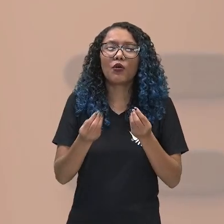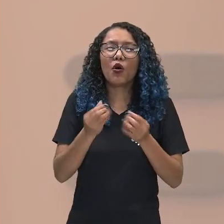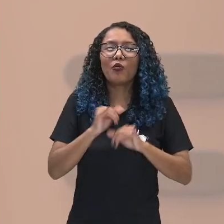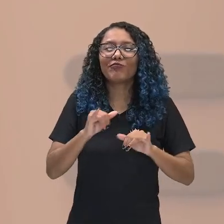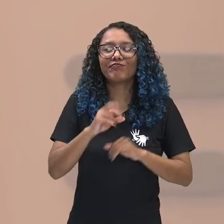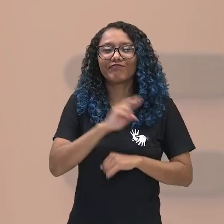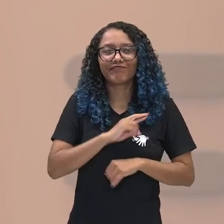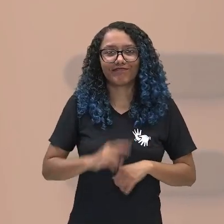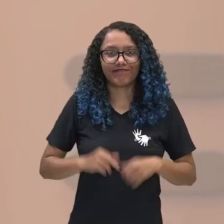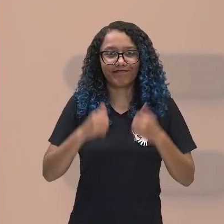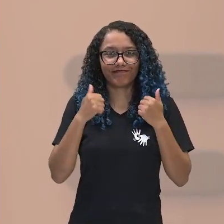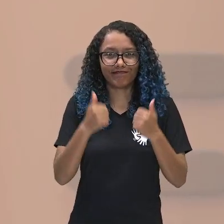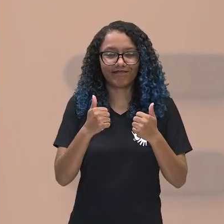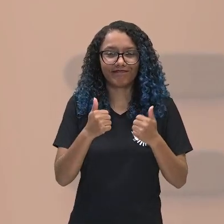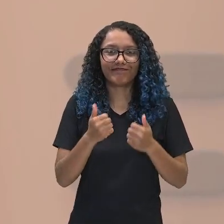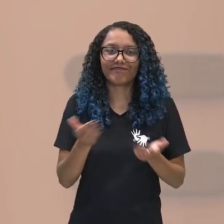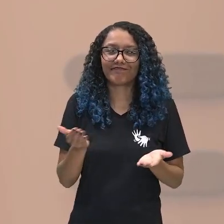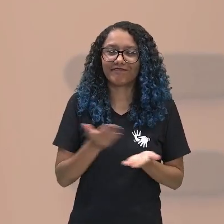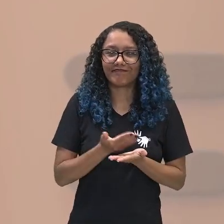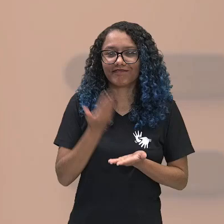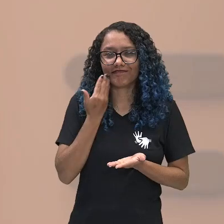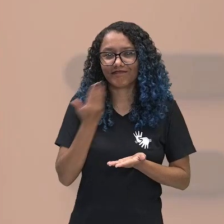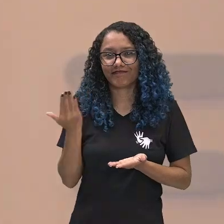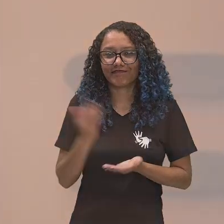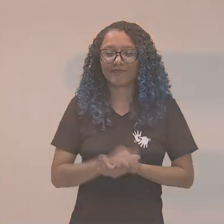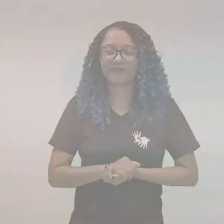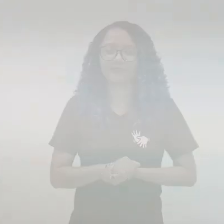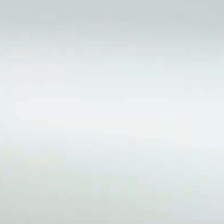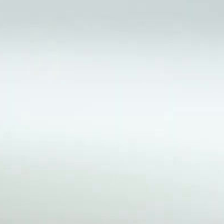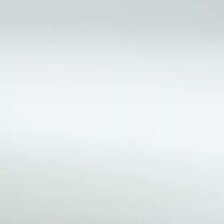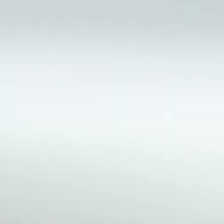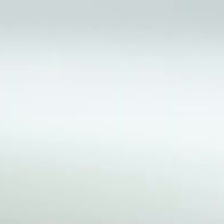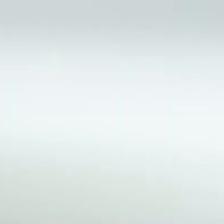nossa República Brasileira. Acompanhe comigo esta aula.